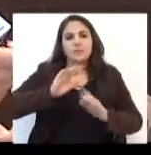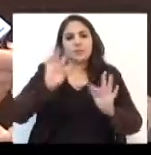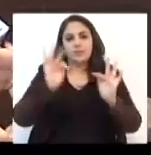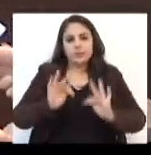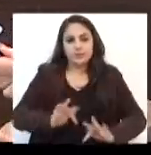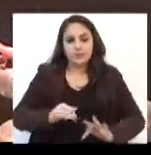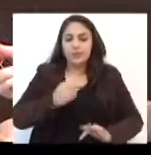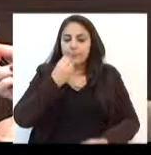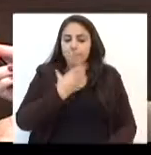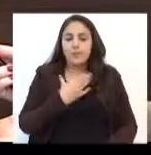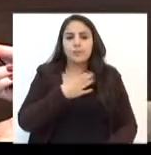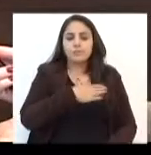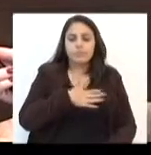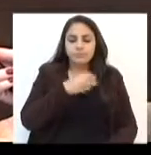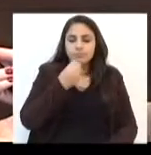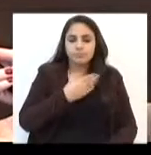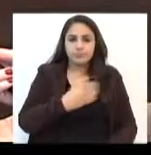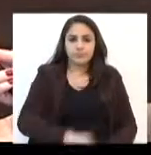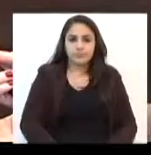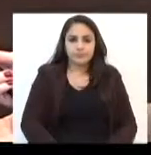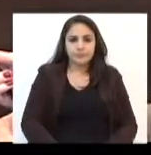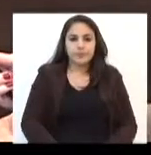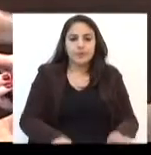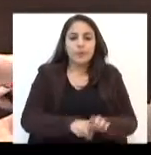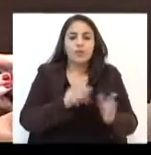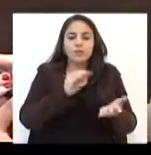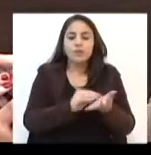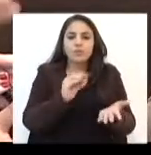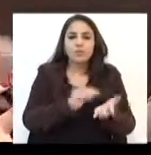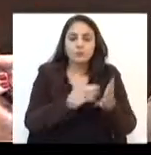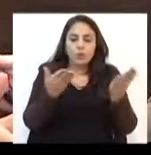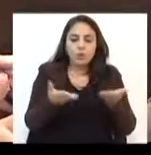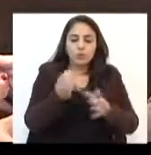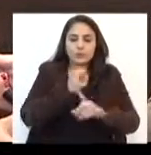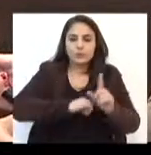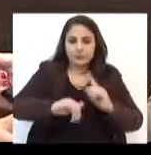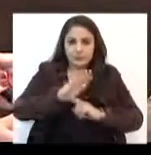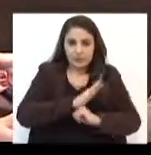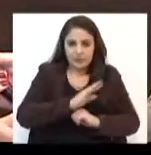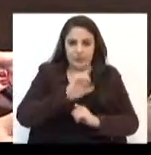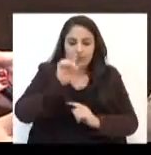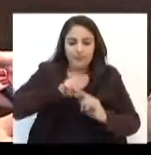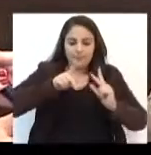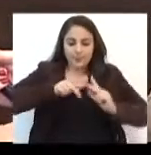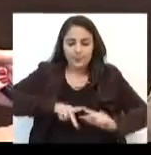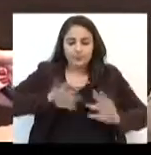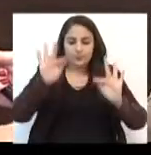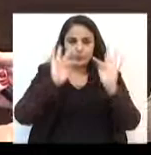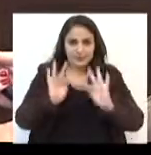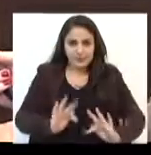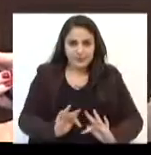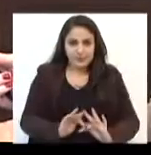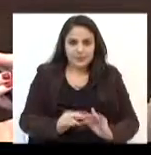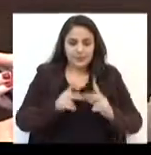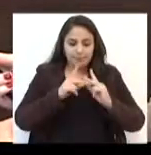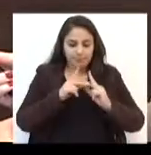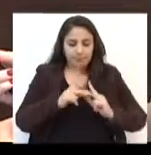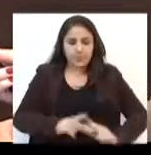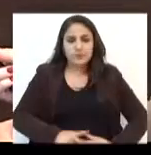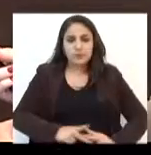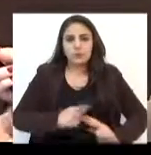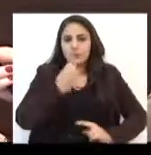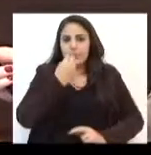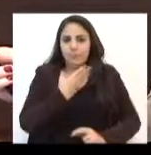do que feliz, é ser bem-sucedido. E é isso que está faltando hoje na sociedade, é a pessoa ser feliz, a pessoa